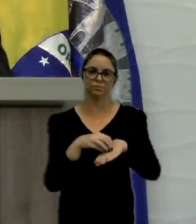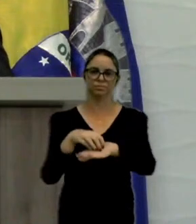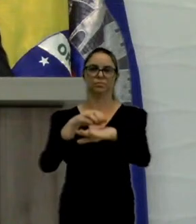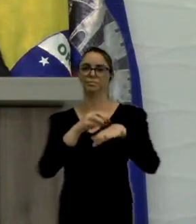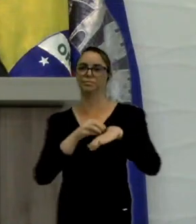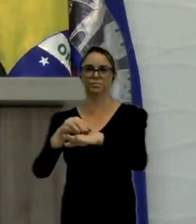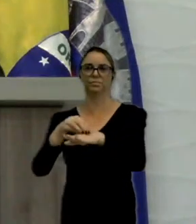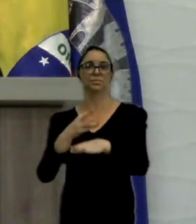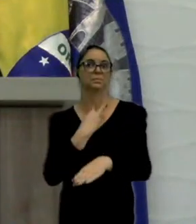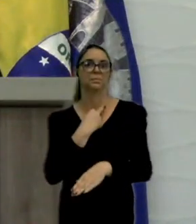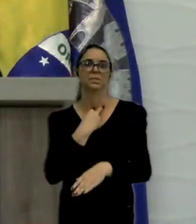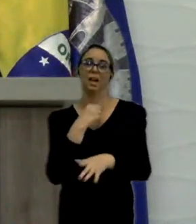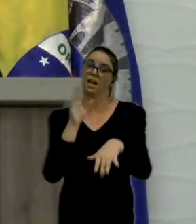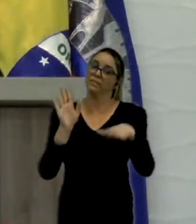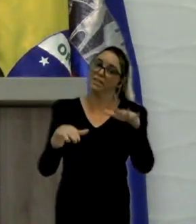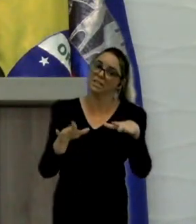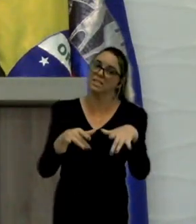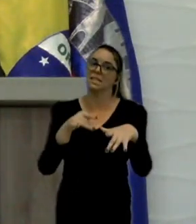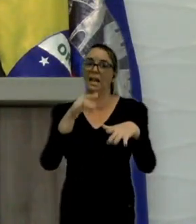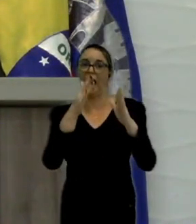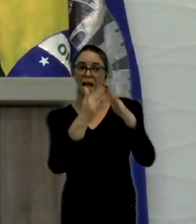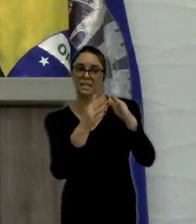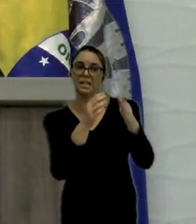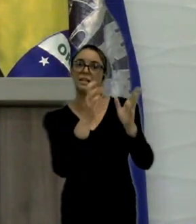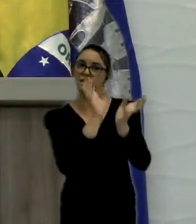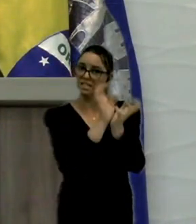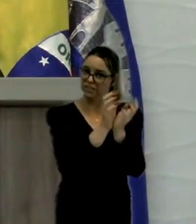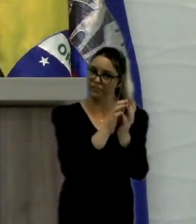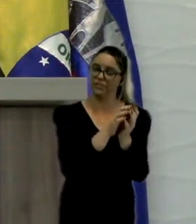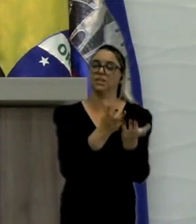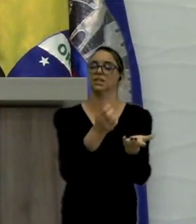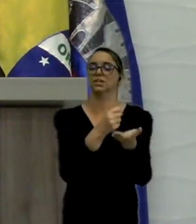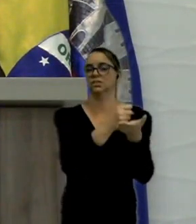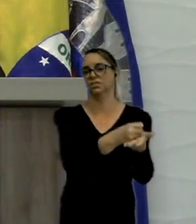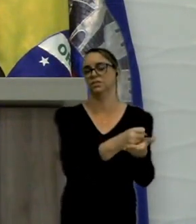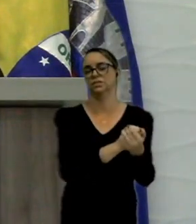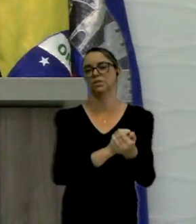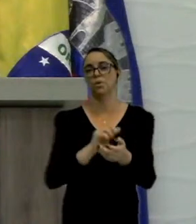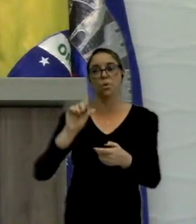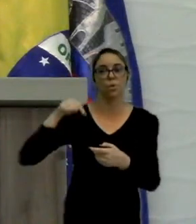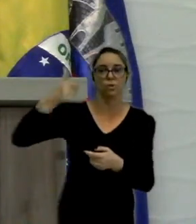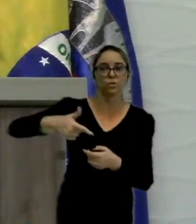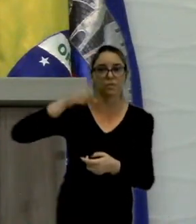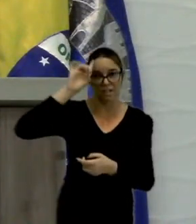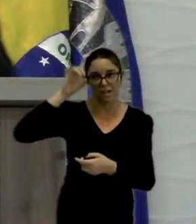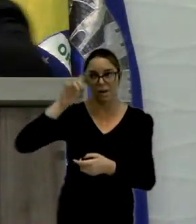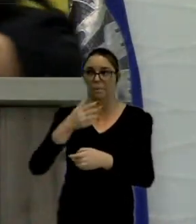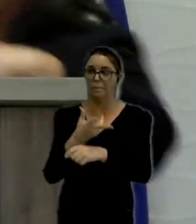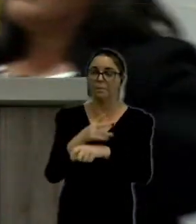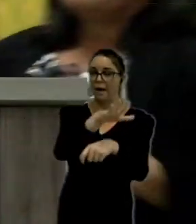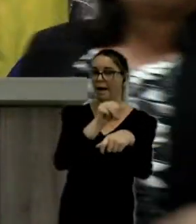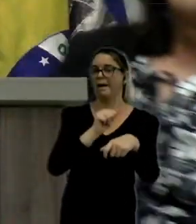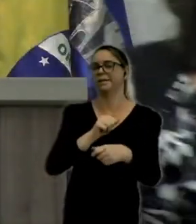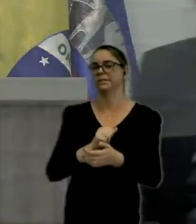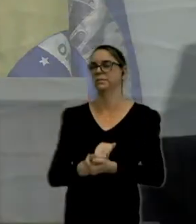vezes tem que ficar na casa de apoio esperando à noite ou às vezes até no próximo dia para ir buscar.